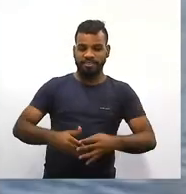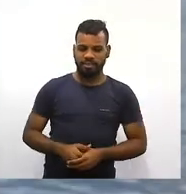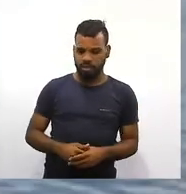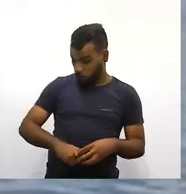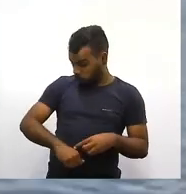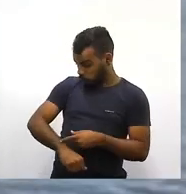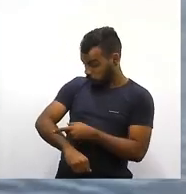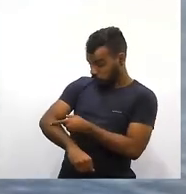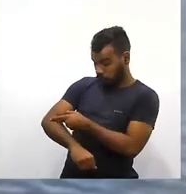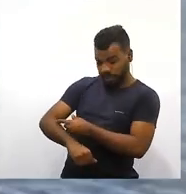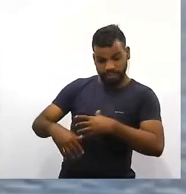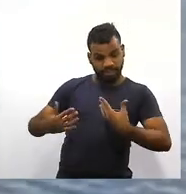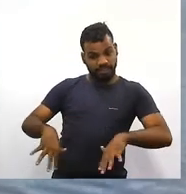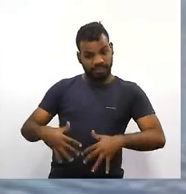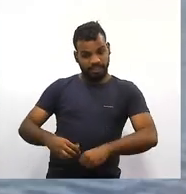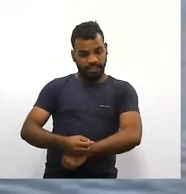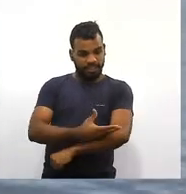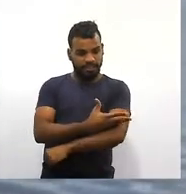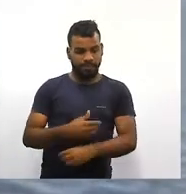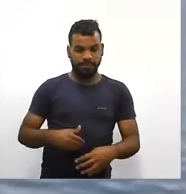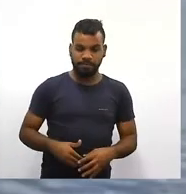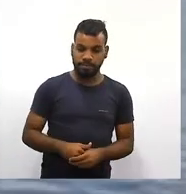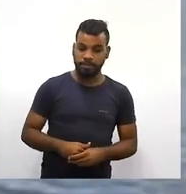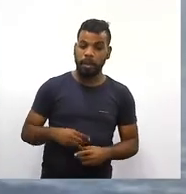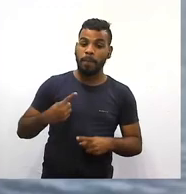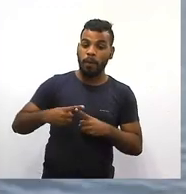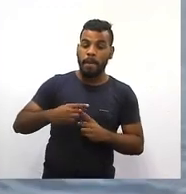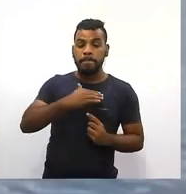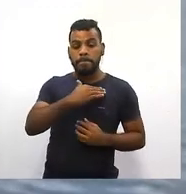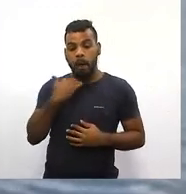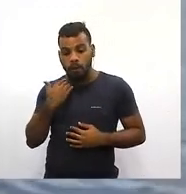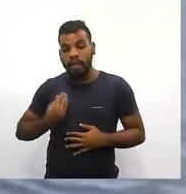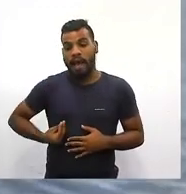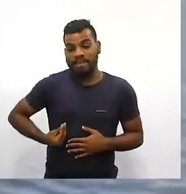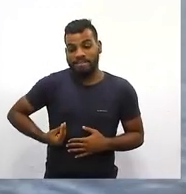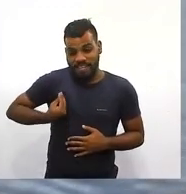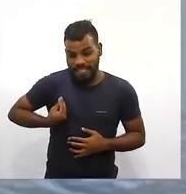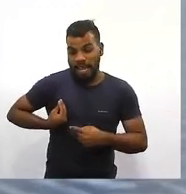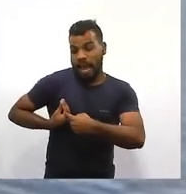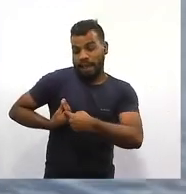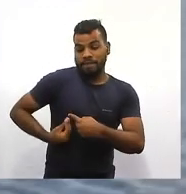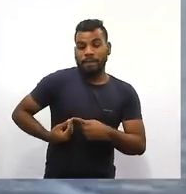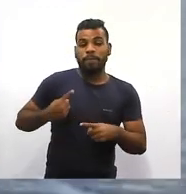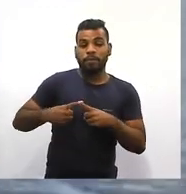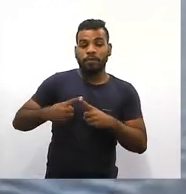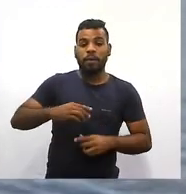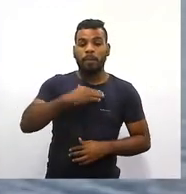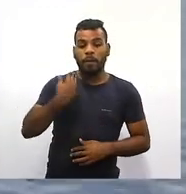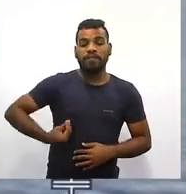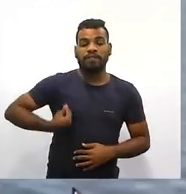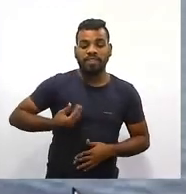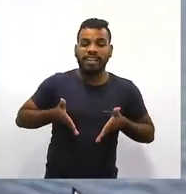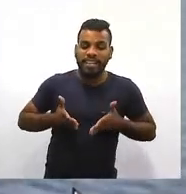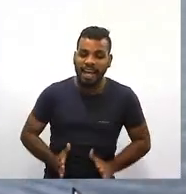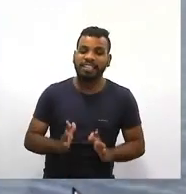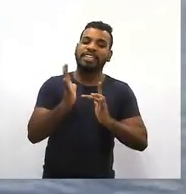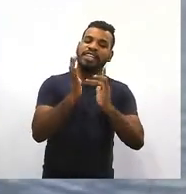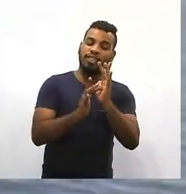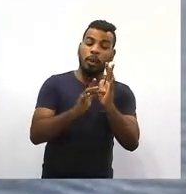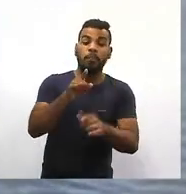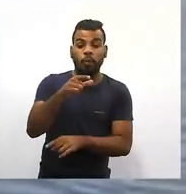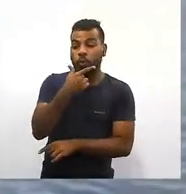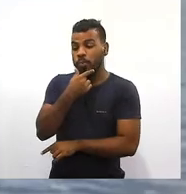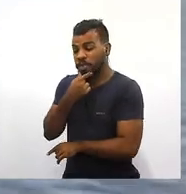arrepio todo. Por quê? Porque morte e vida severina é o nascimento de Jesus Cristo. Quando aquela